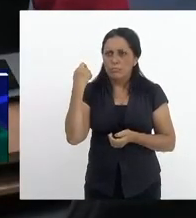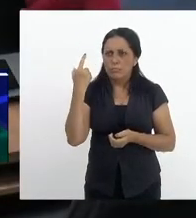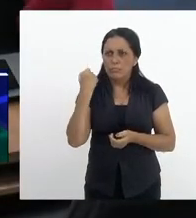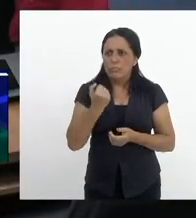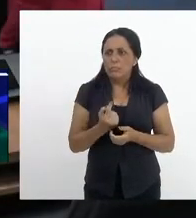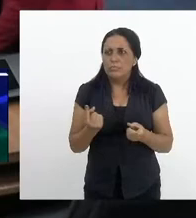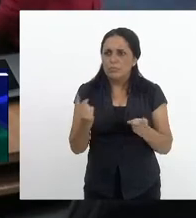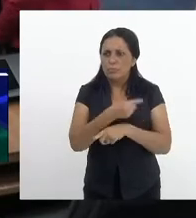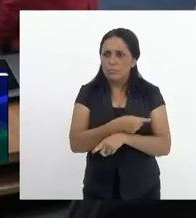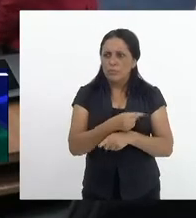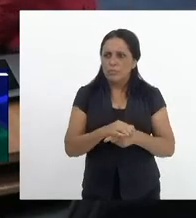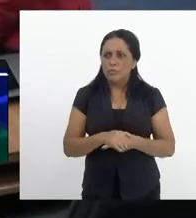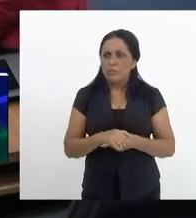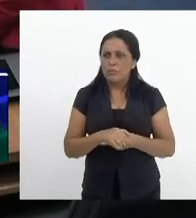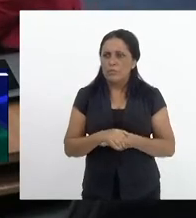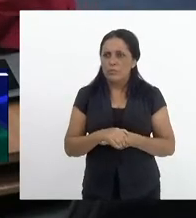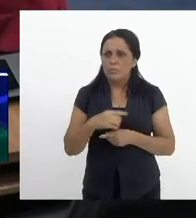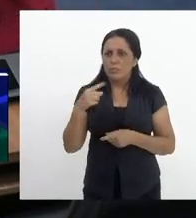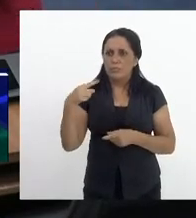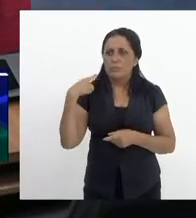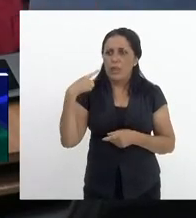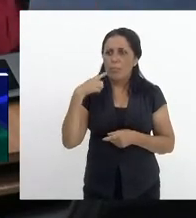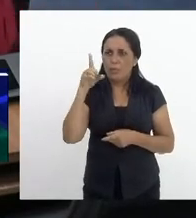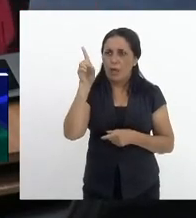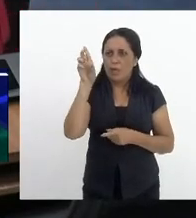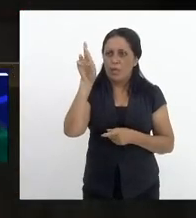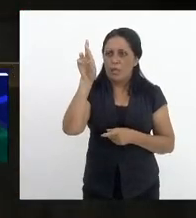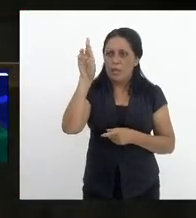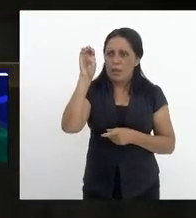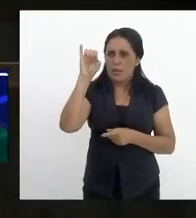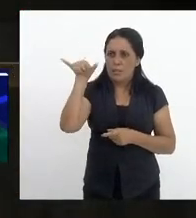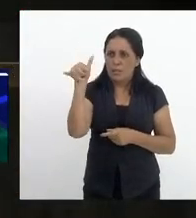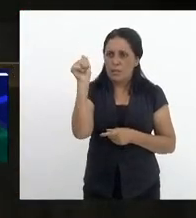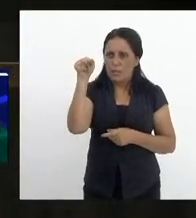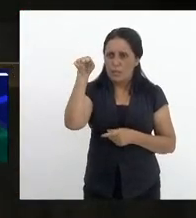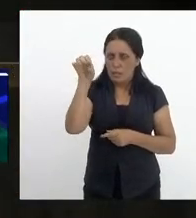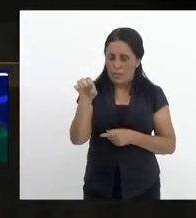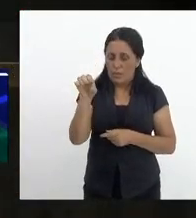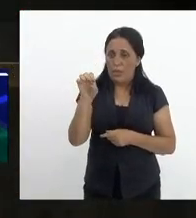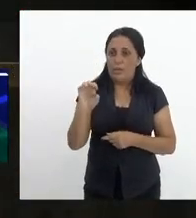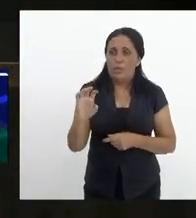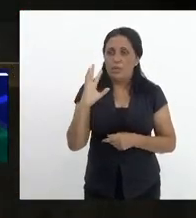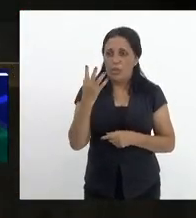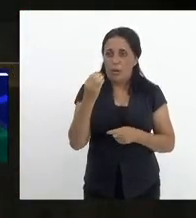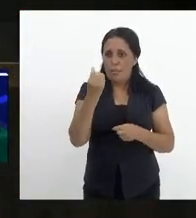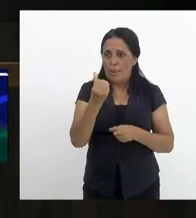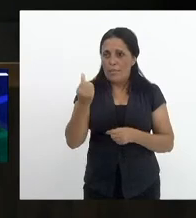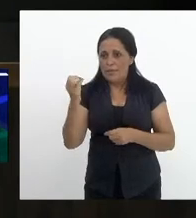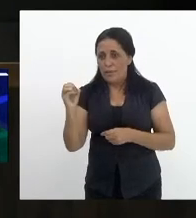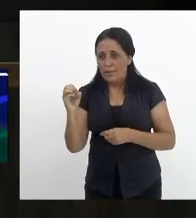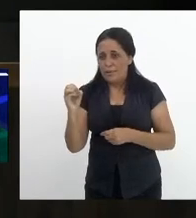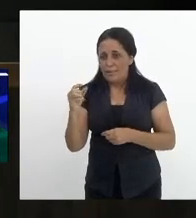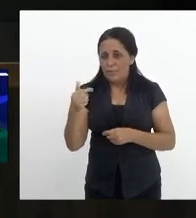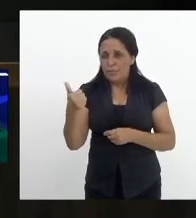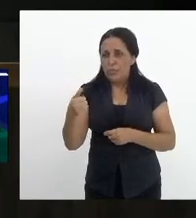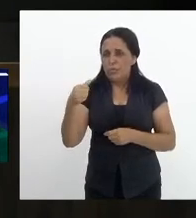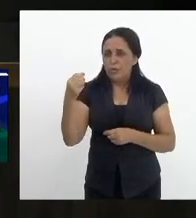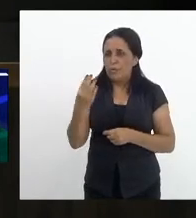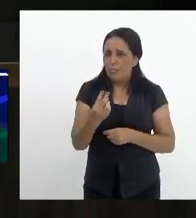Contrário, deputada Rejane. Projeto de resolução 660-21, de autoria do deputado Márcio Pacheco.